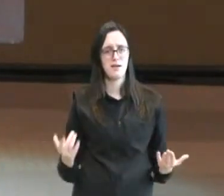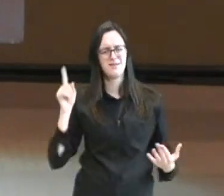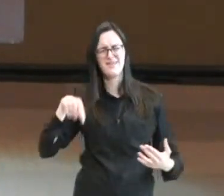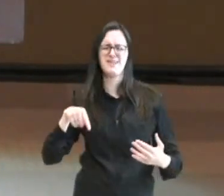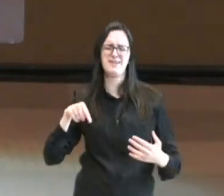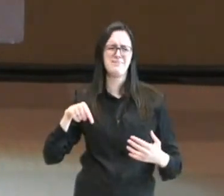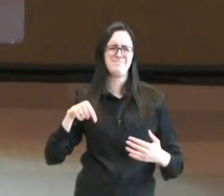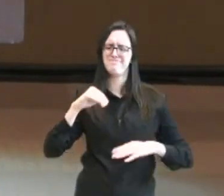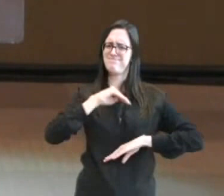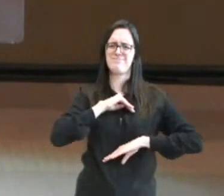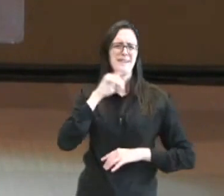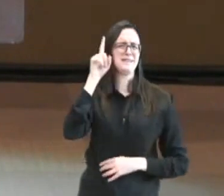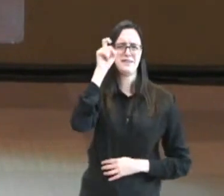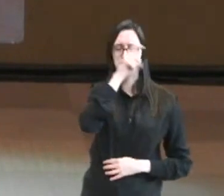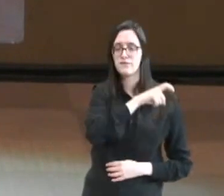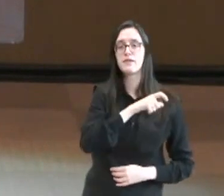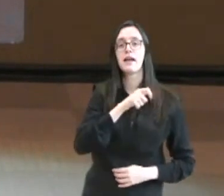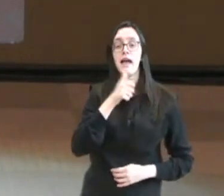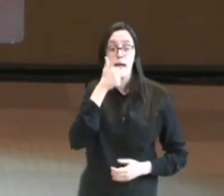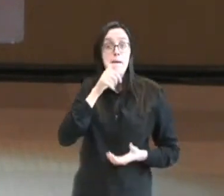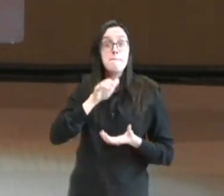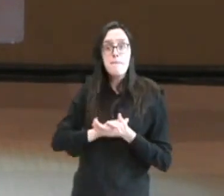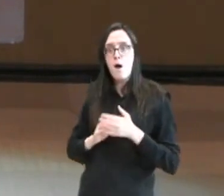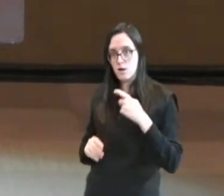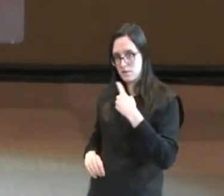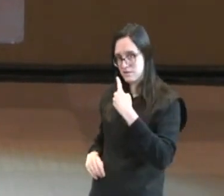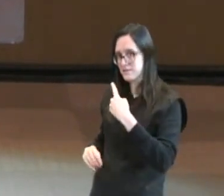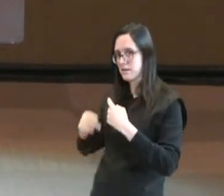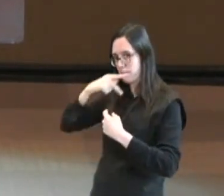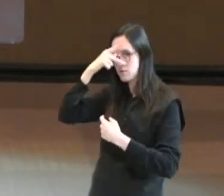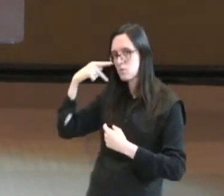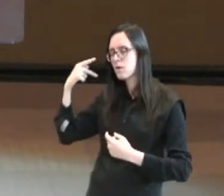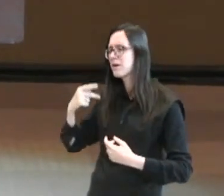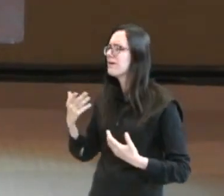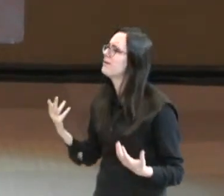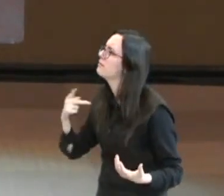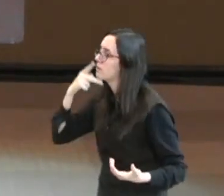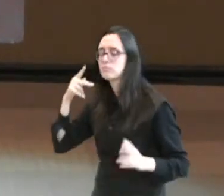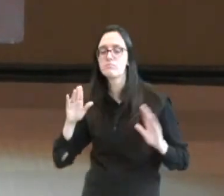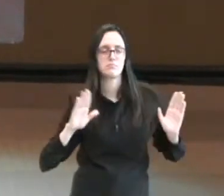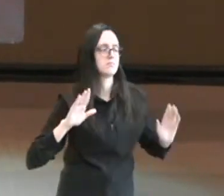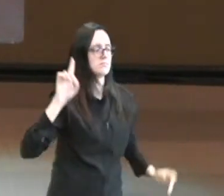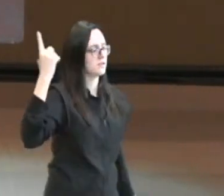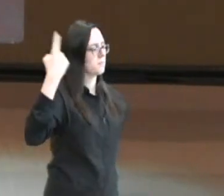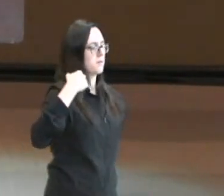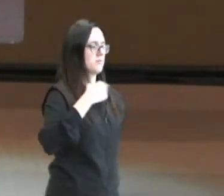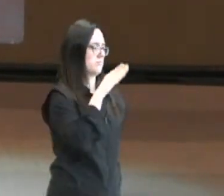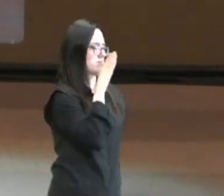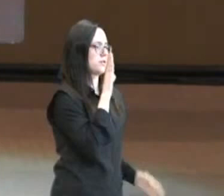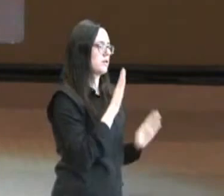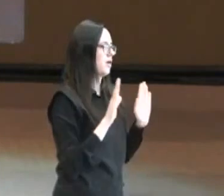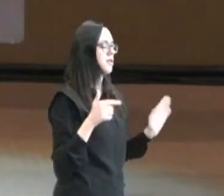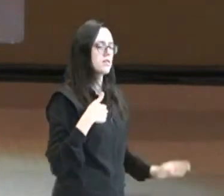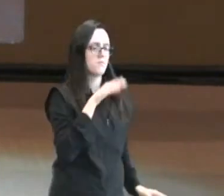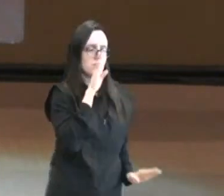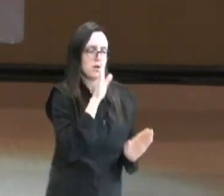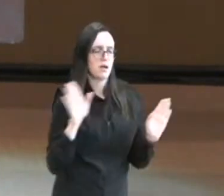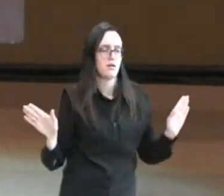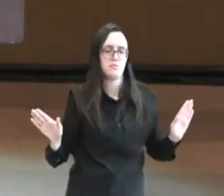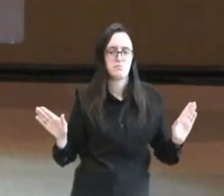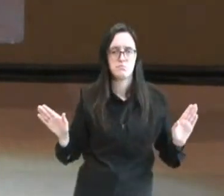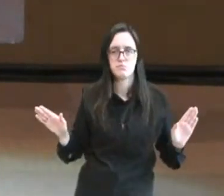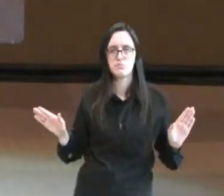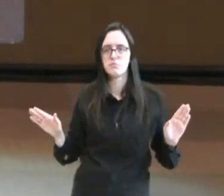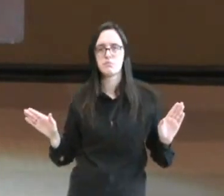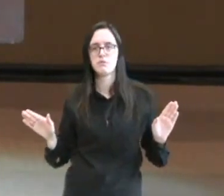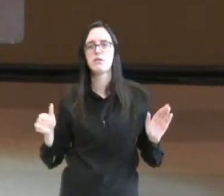difícil. E a própria irmã Cleusa cobrava dele. Pascoal, ele disse: olha, Deus mandou ficar quieto. Eu vou ficar quieto.